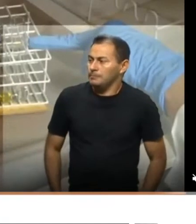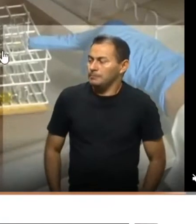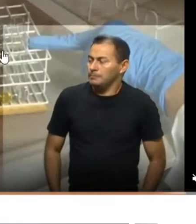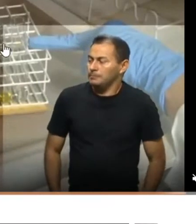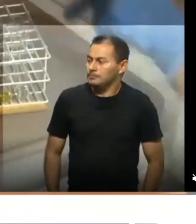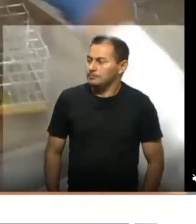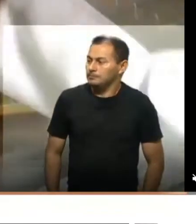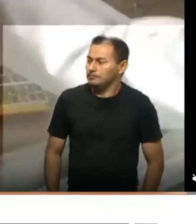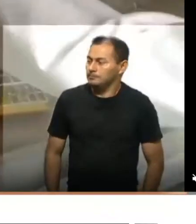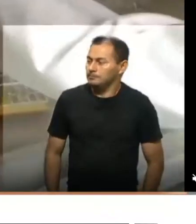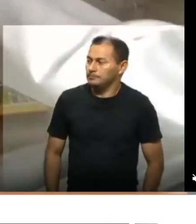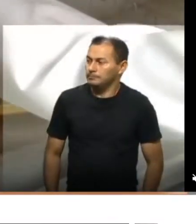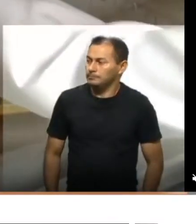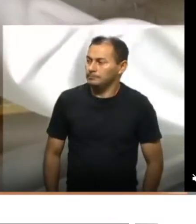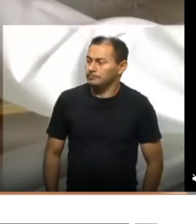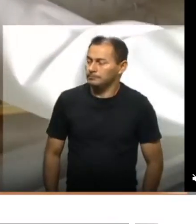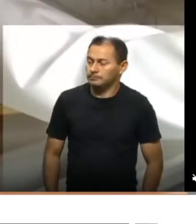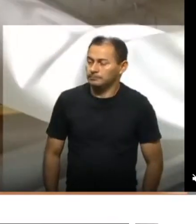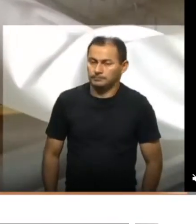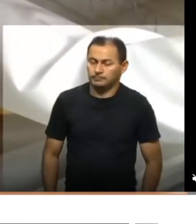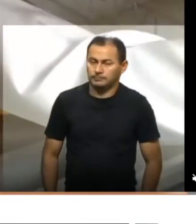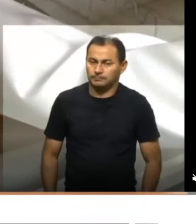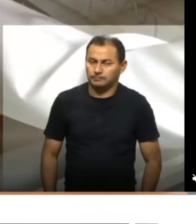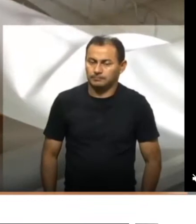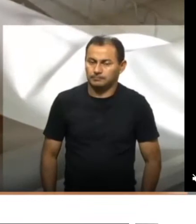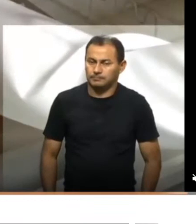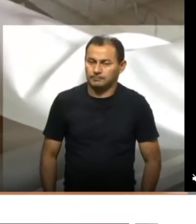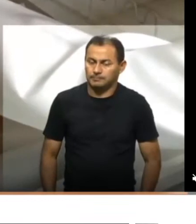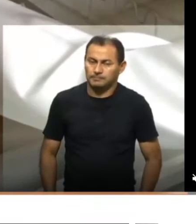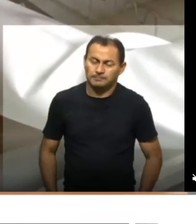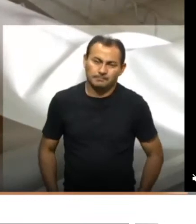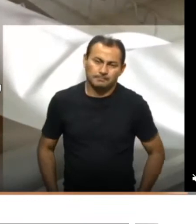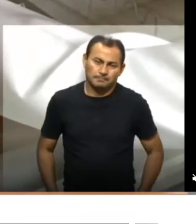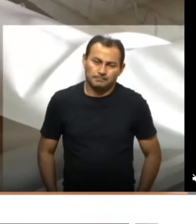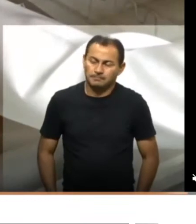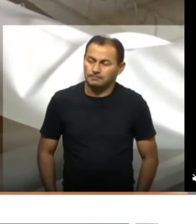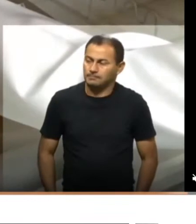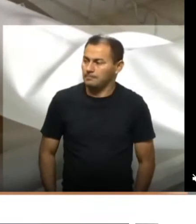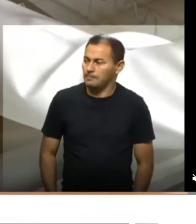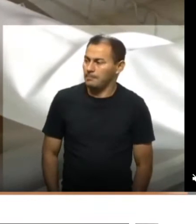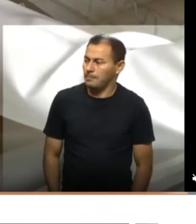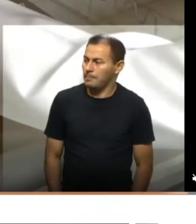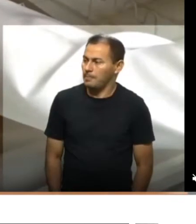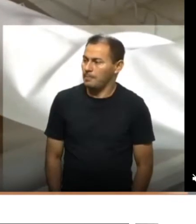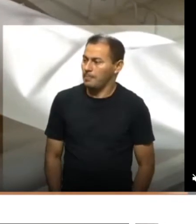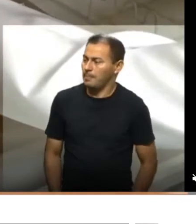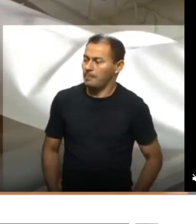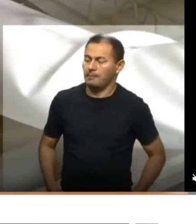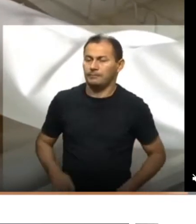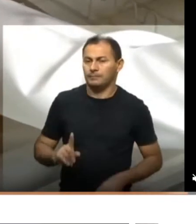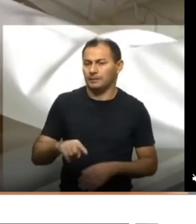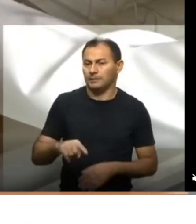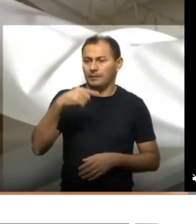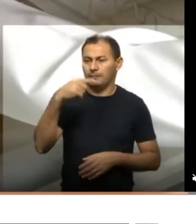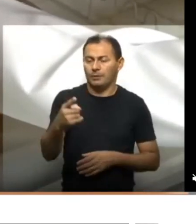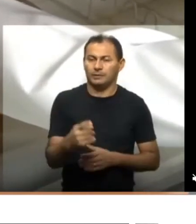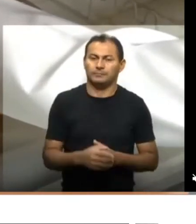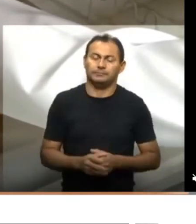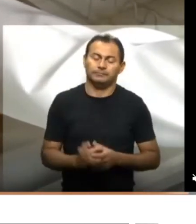nesses 2 óleos que eu pipetei, certo? Eu vou pegar 2 ml do clorofórmio, vou colocar no óleo de soja, depois